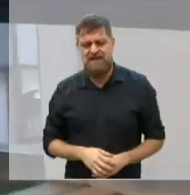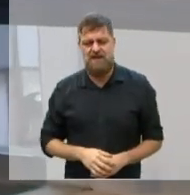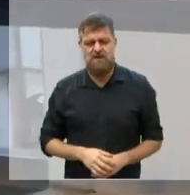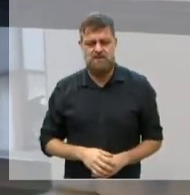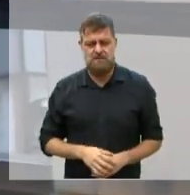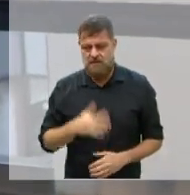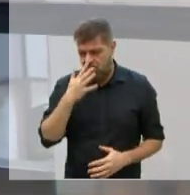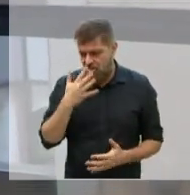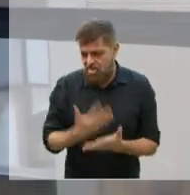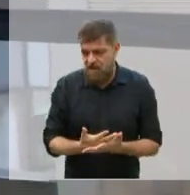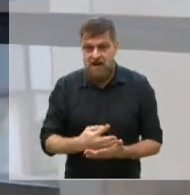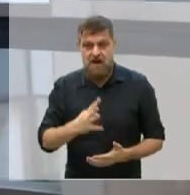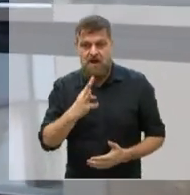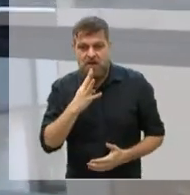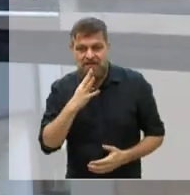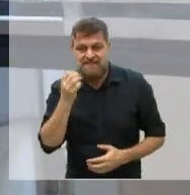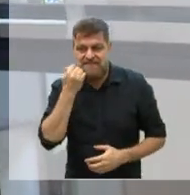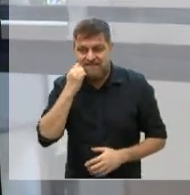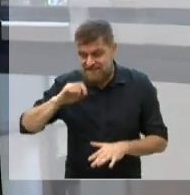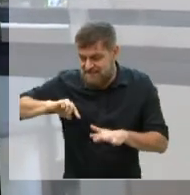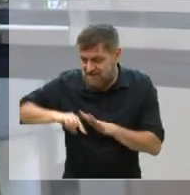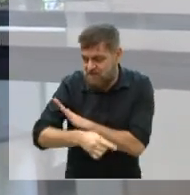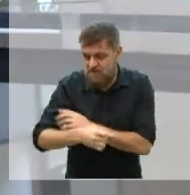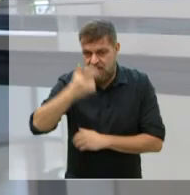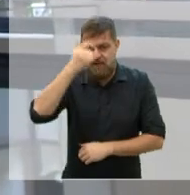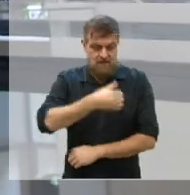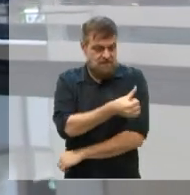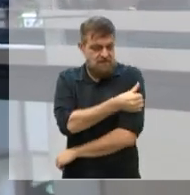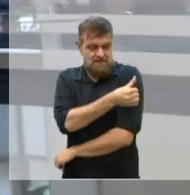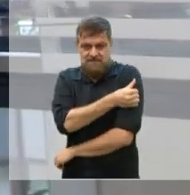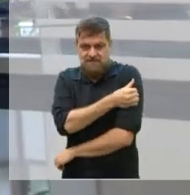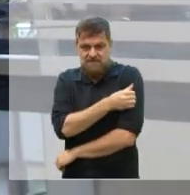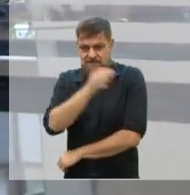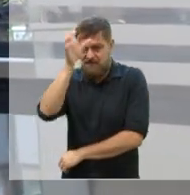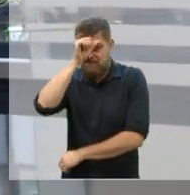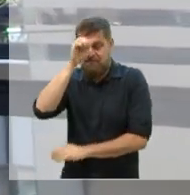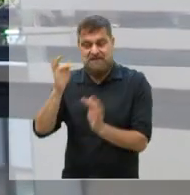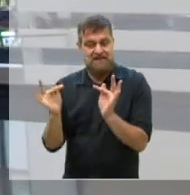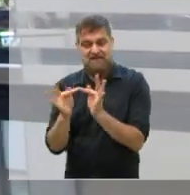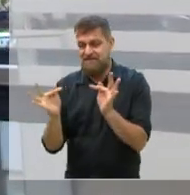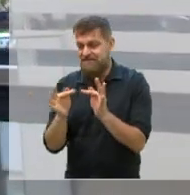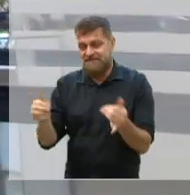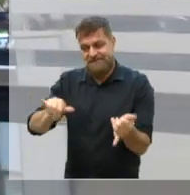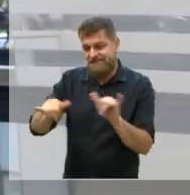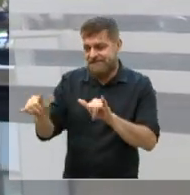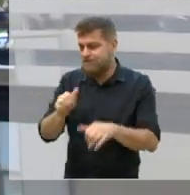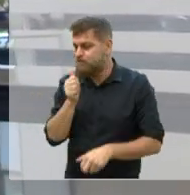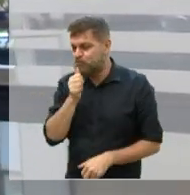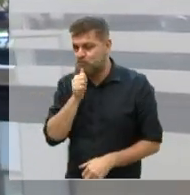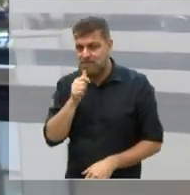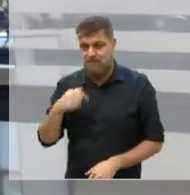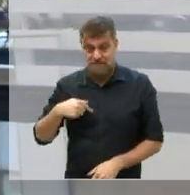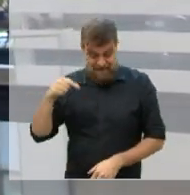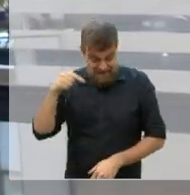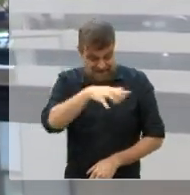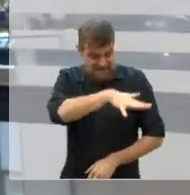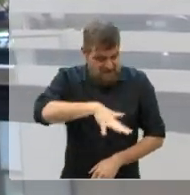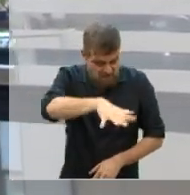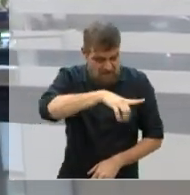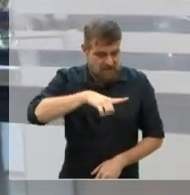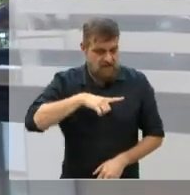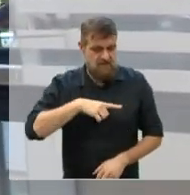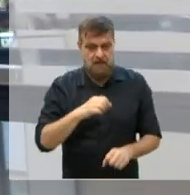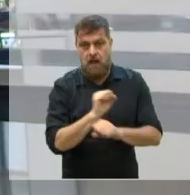assim, conhecer mais um pouquinho da ciência, porque como eu tô no 6º ano, eu não aprendi muita coisa de física e química, mas nesses lugares que tem,